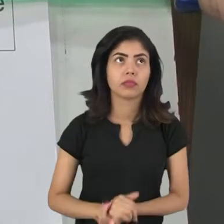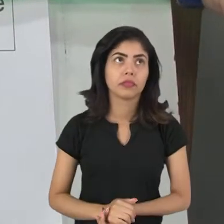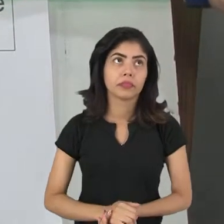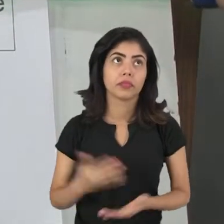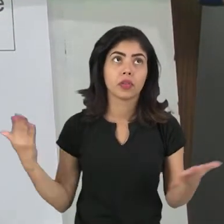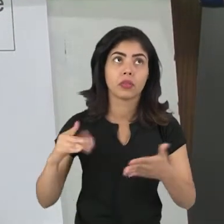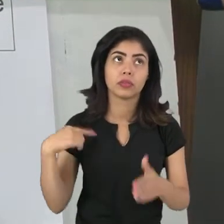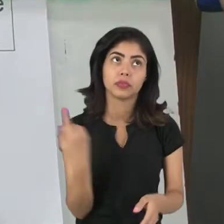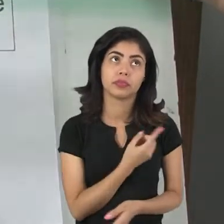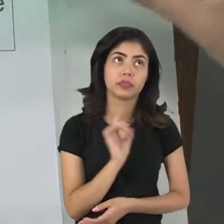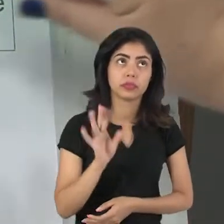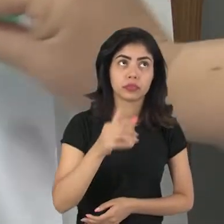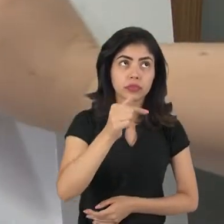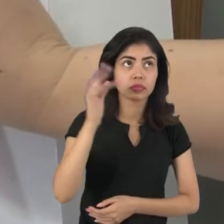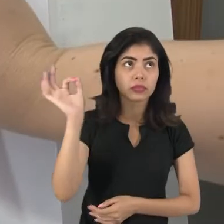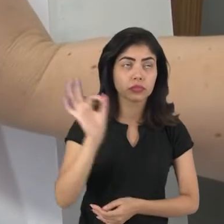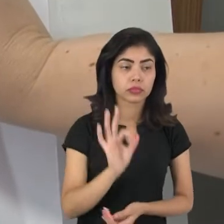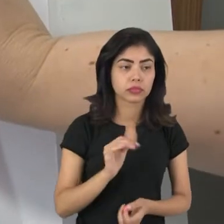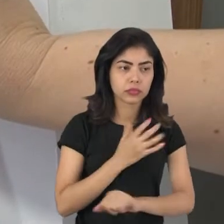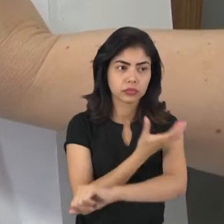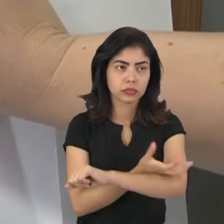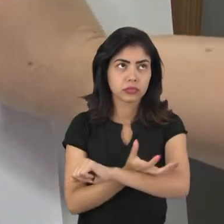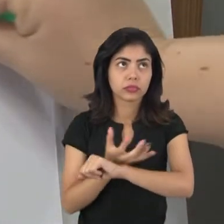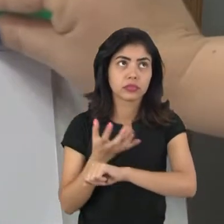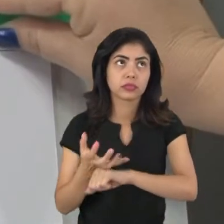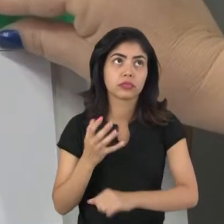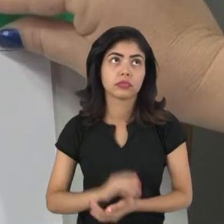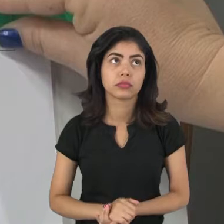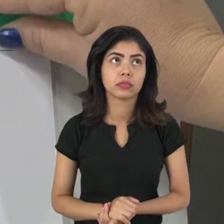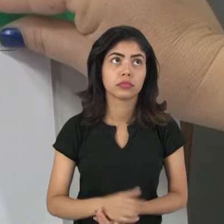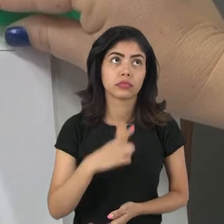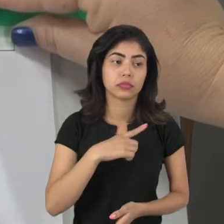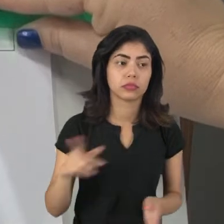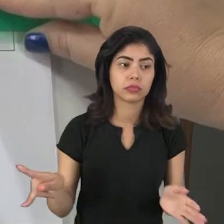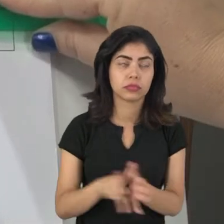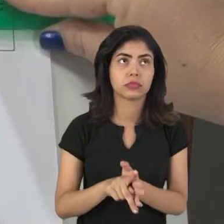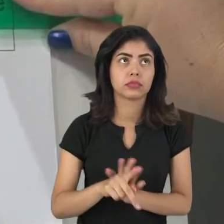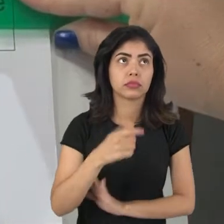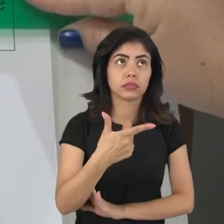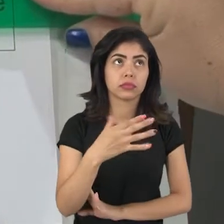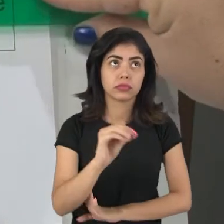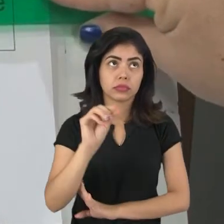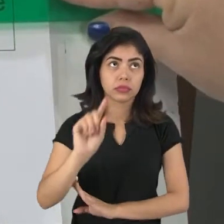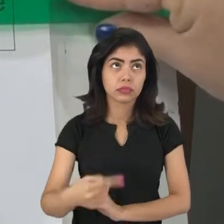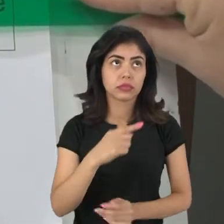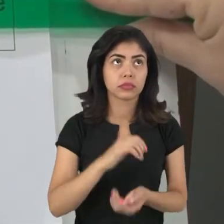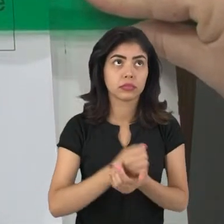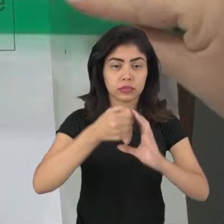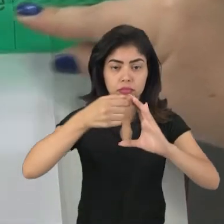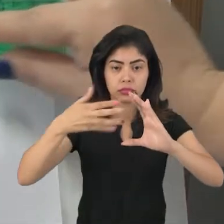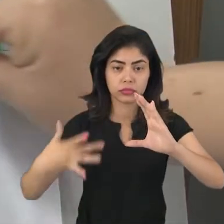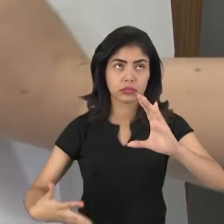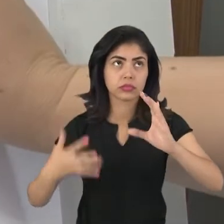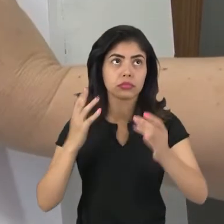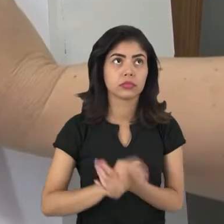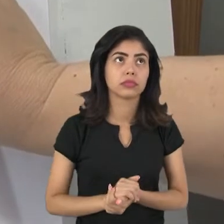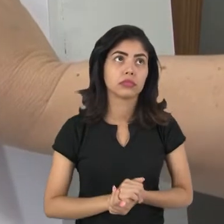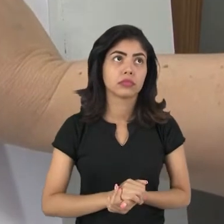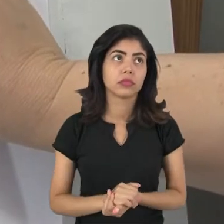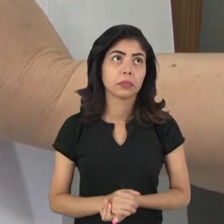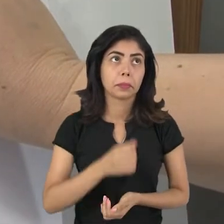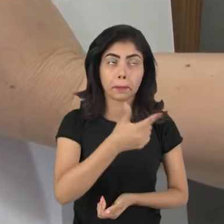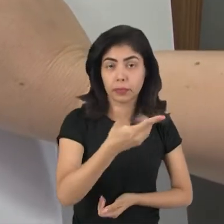para compreender o que está falando. Nós já entendemos aqui, né, que é a poluição da natureza. Aí o texto